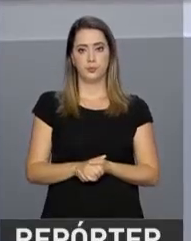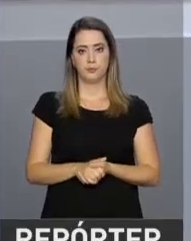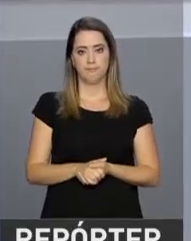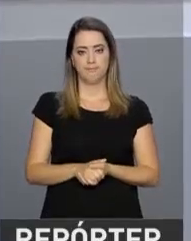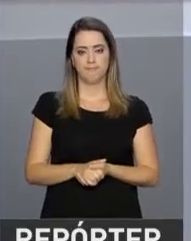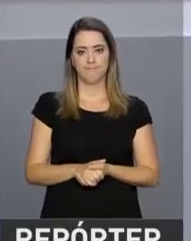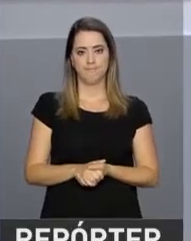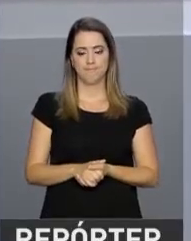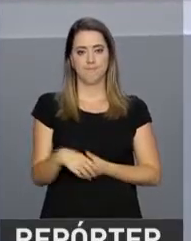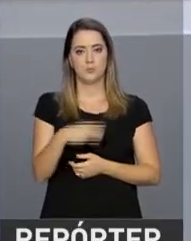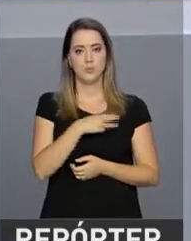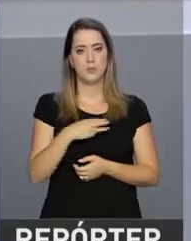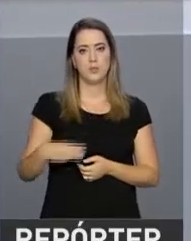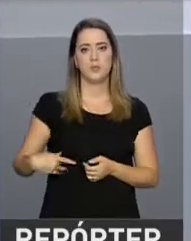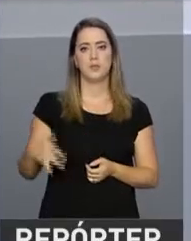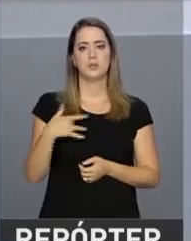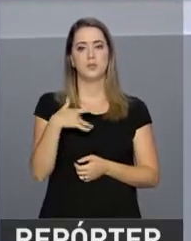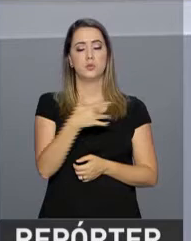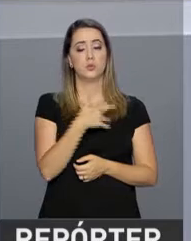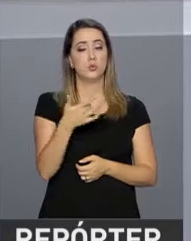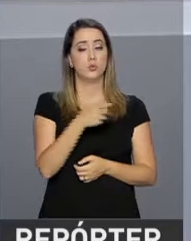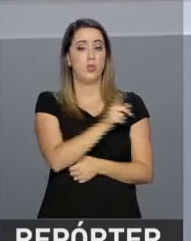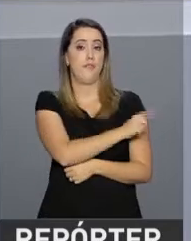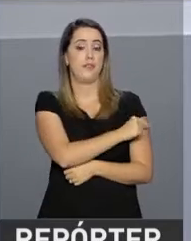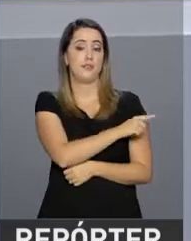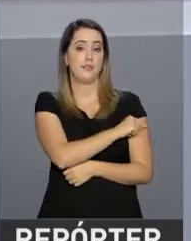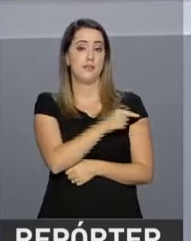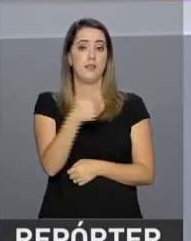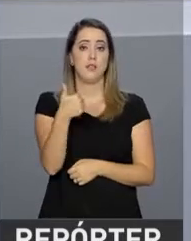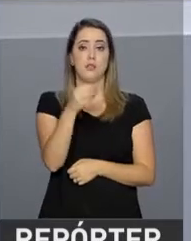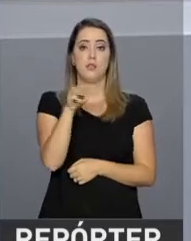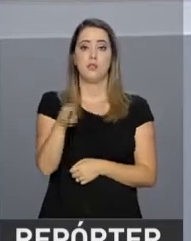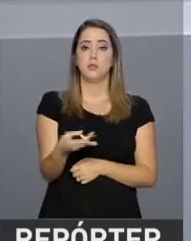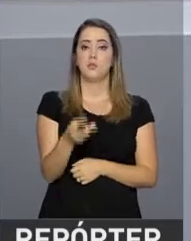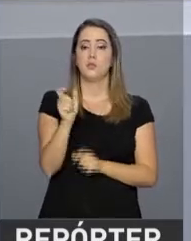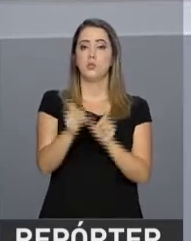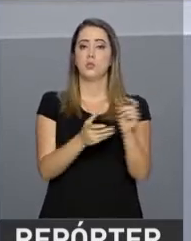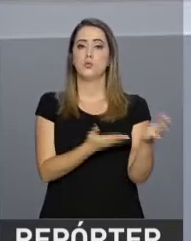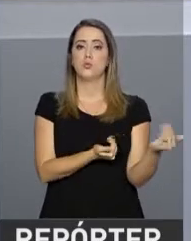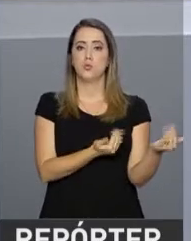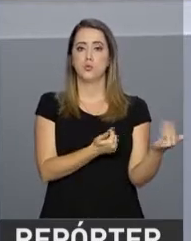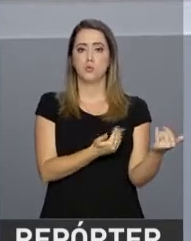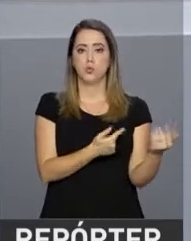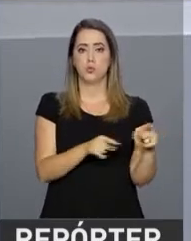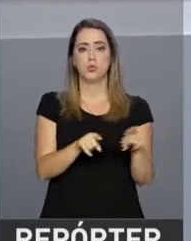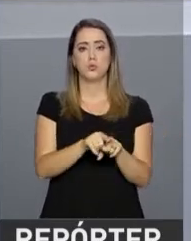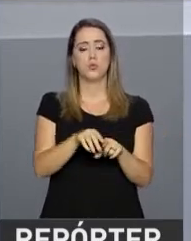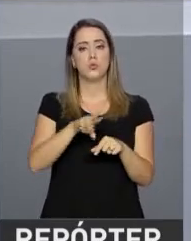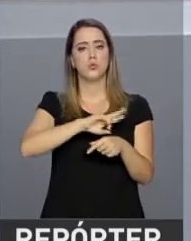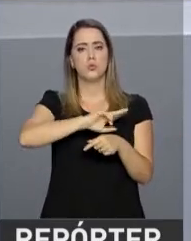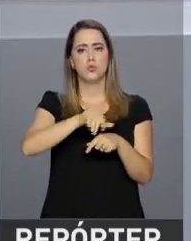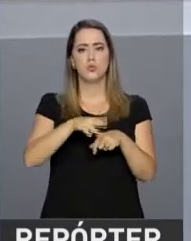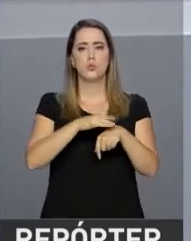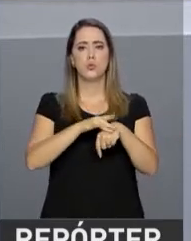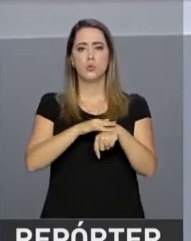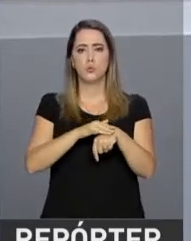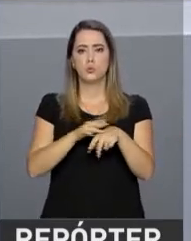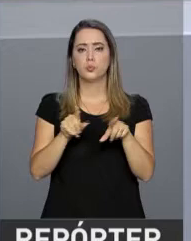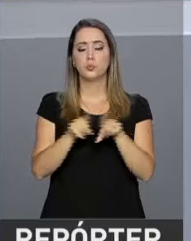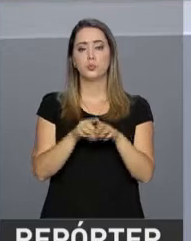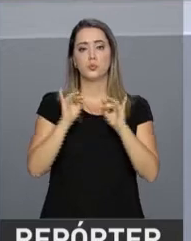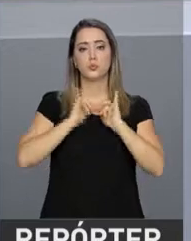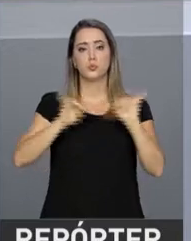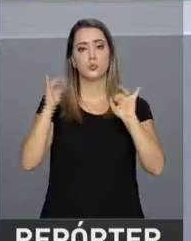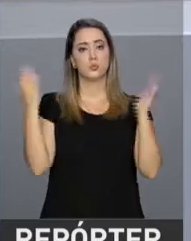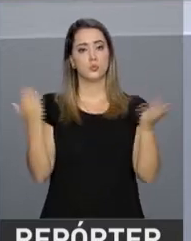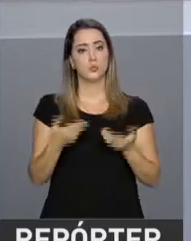ministério da saúde quer vacinar 10 milhões de jovens e adolescentes contra meningite e hpv a campanha de mobilização foi